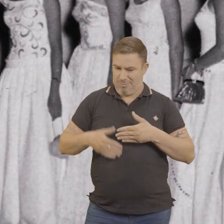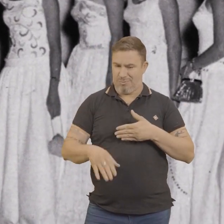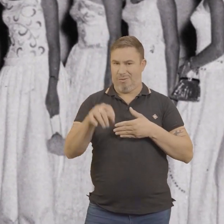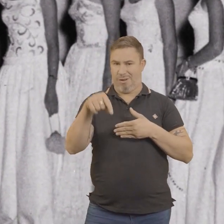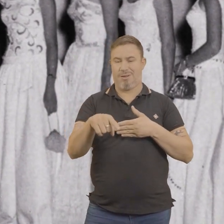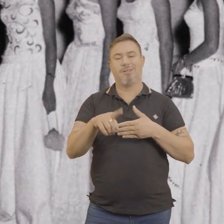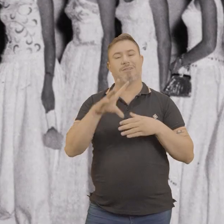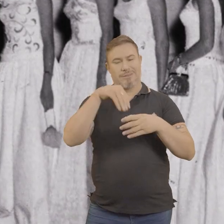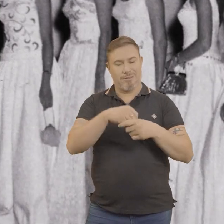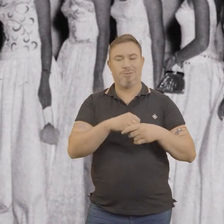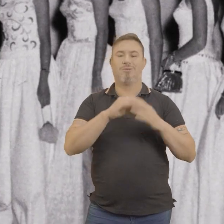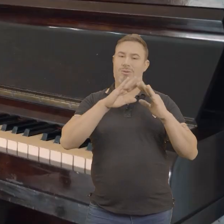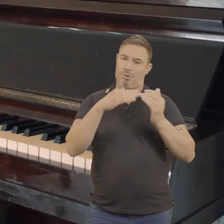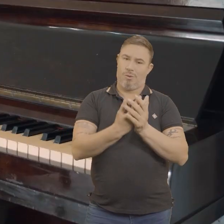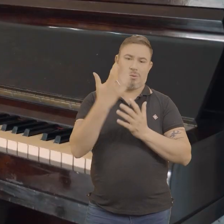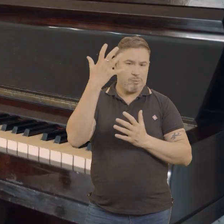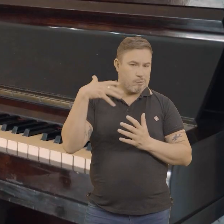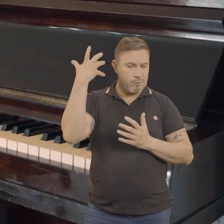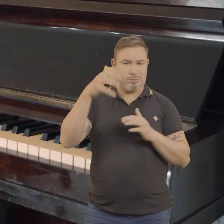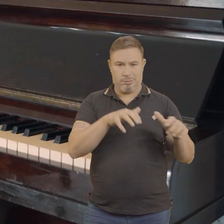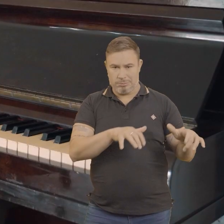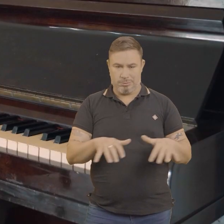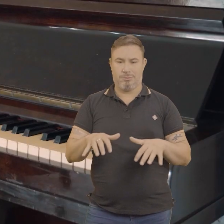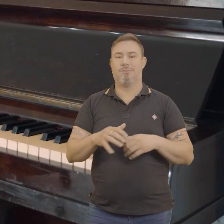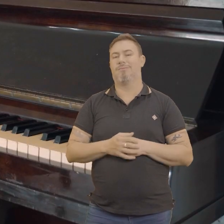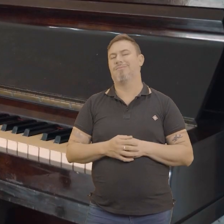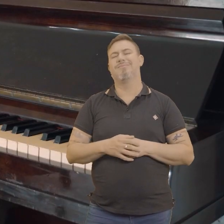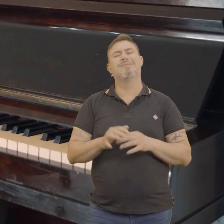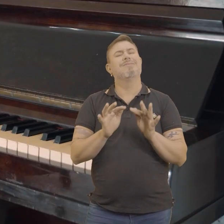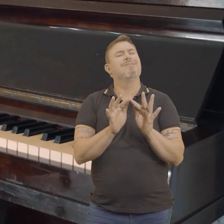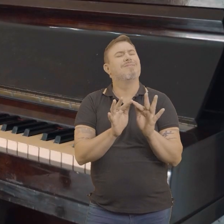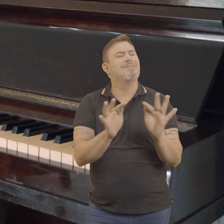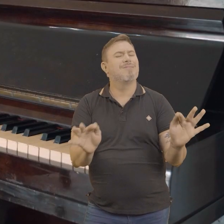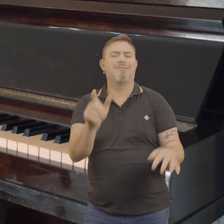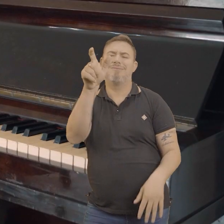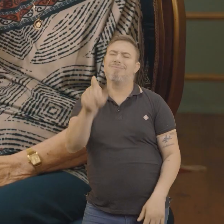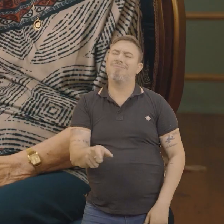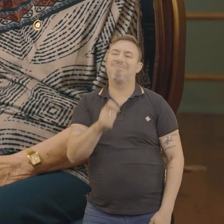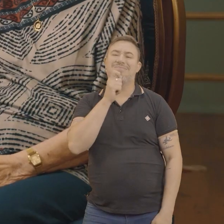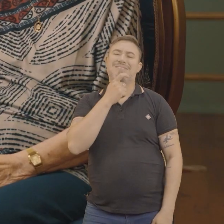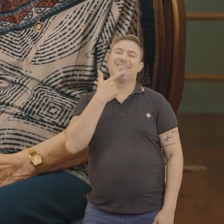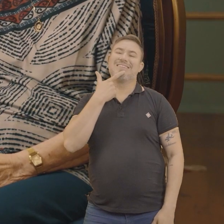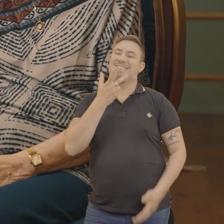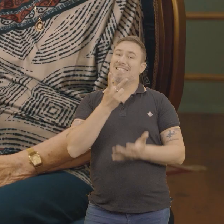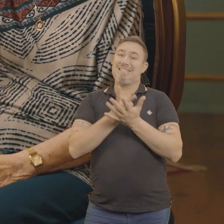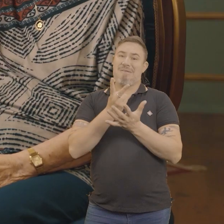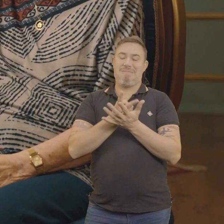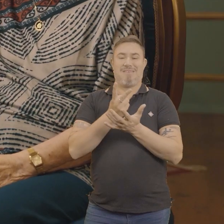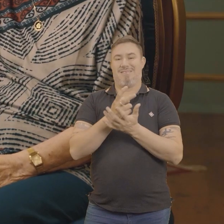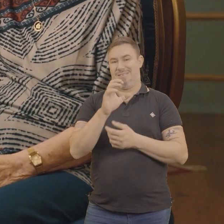do conservatório. E uma pessoa muito simples, simpático, sabe assim, ele era maravilhoso. O Orlando